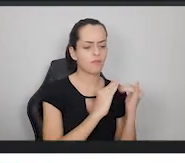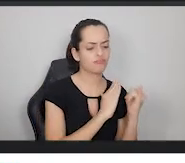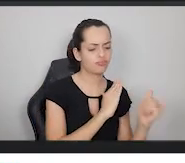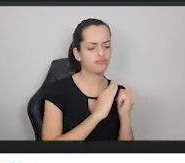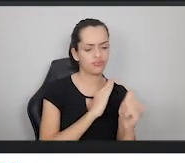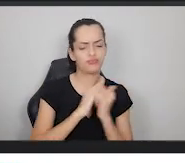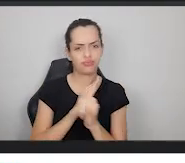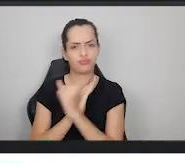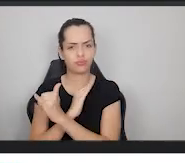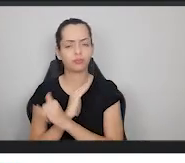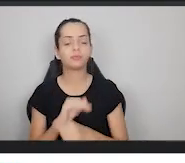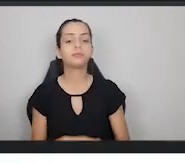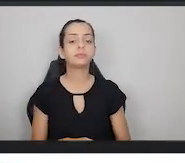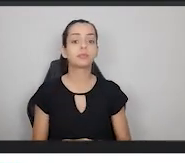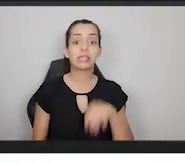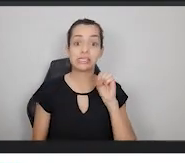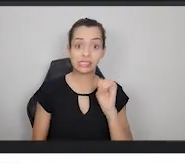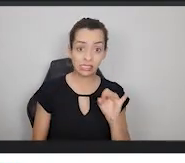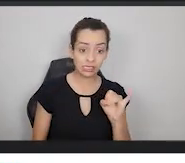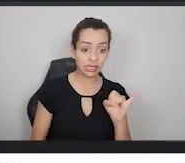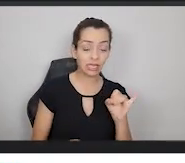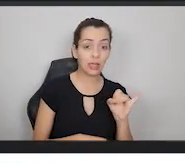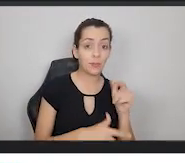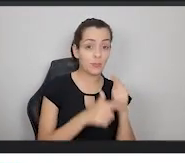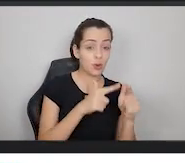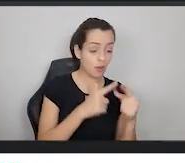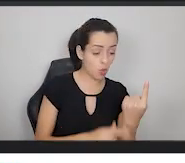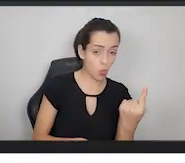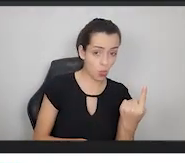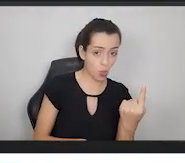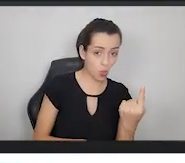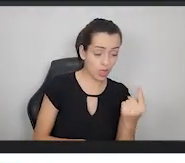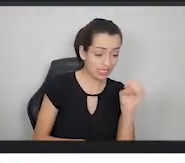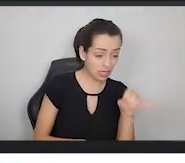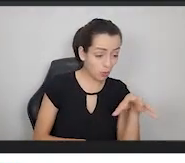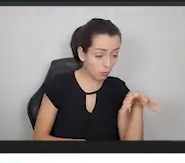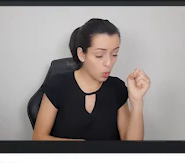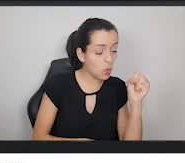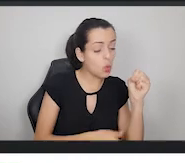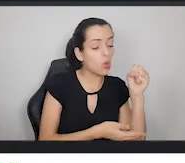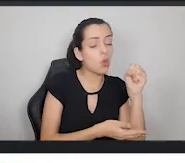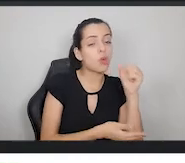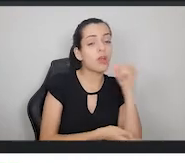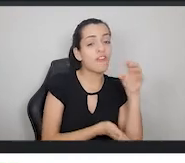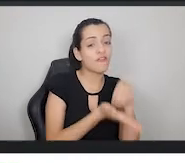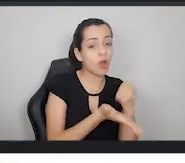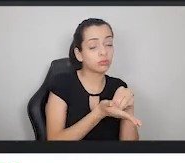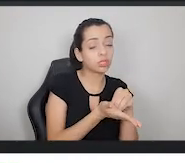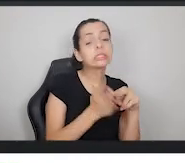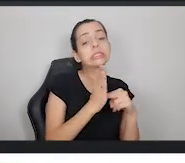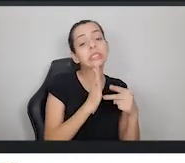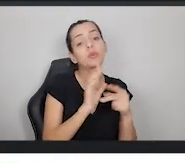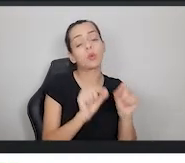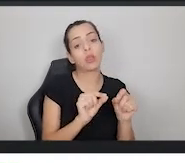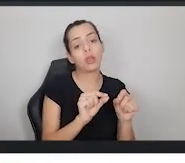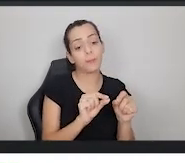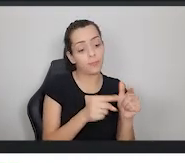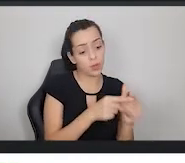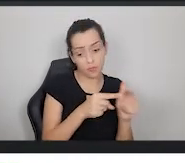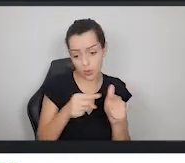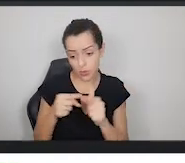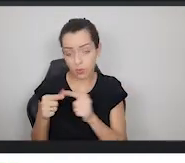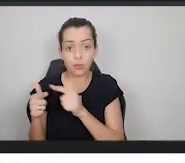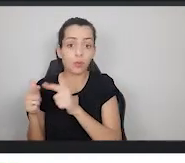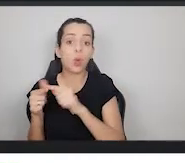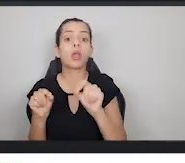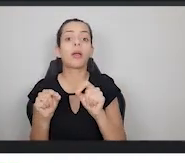aqui 3 mil consumidores, 5 mil, 5 mil, 5 mil, 18 mil consumidores. Se,